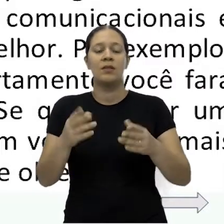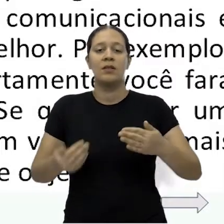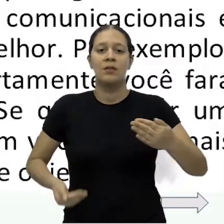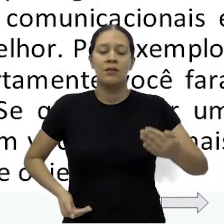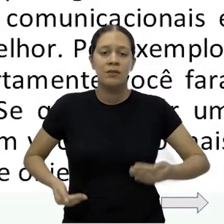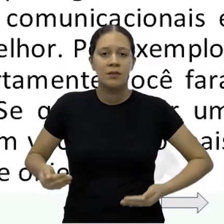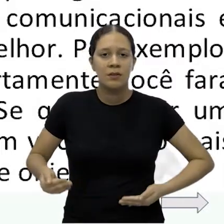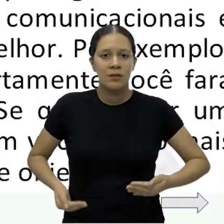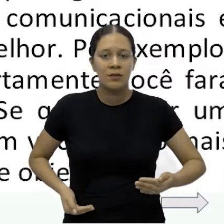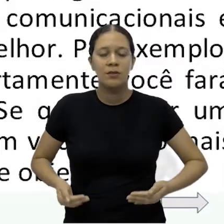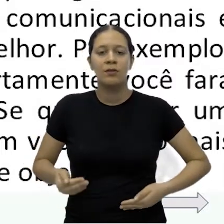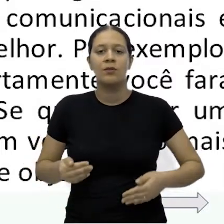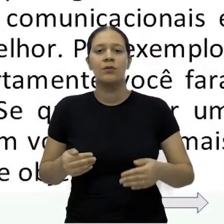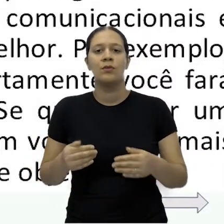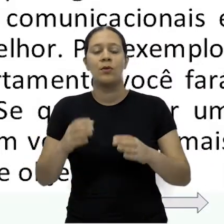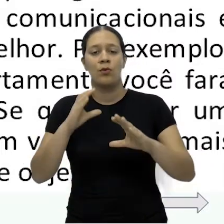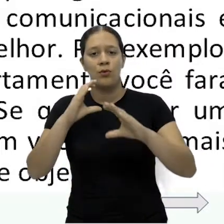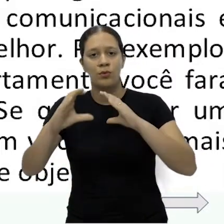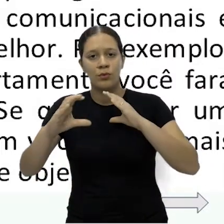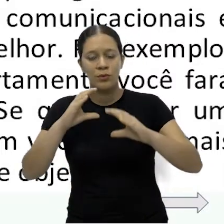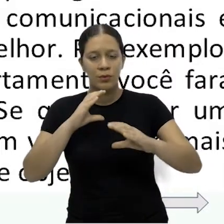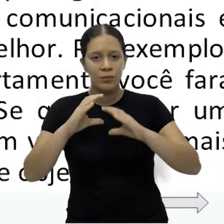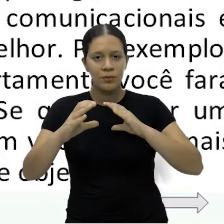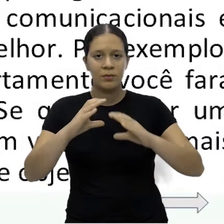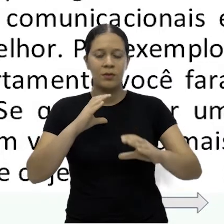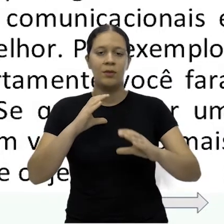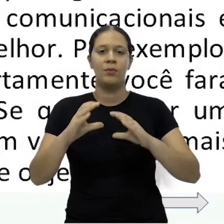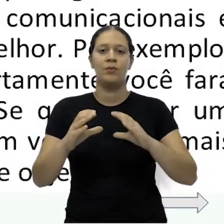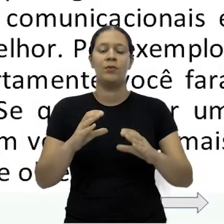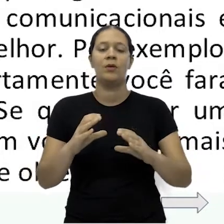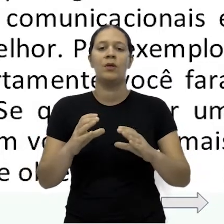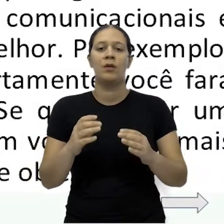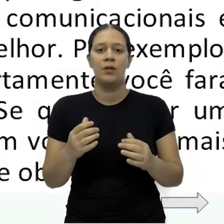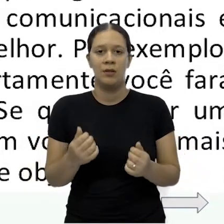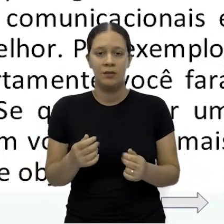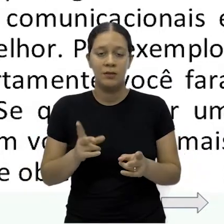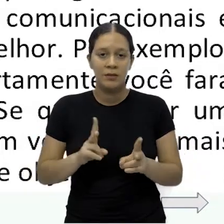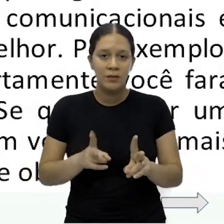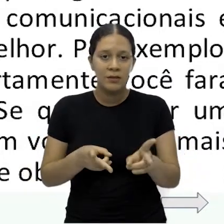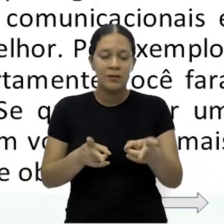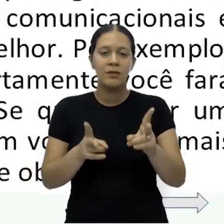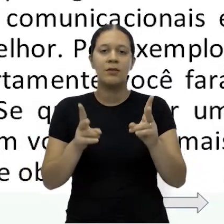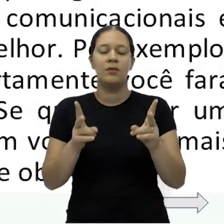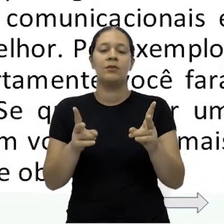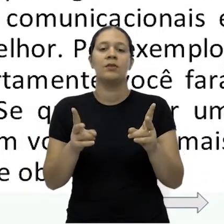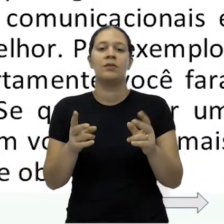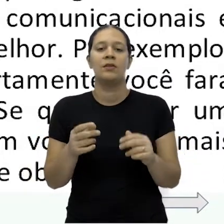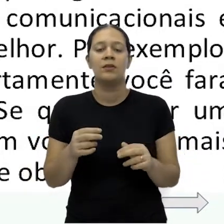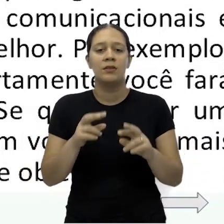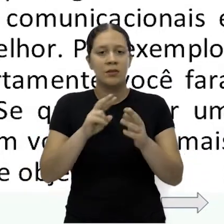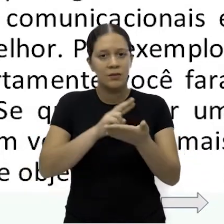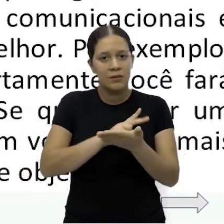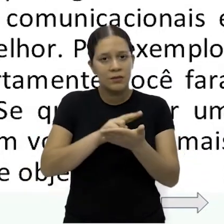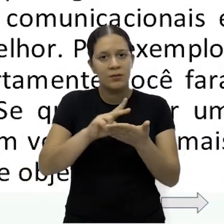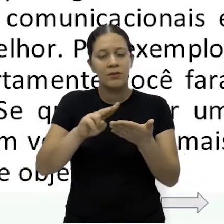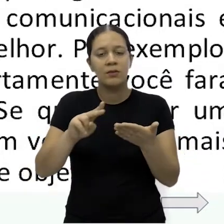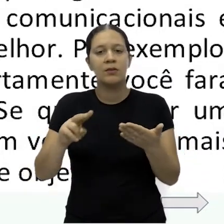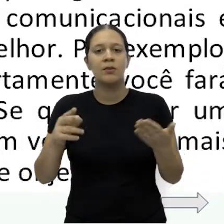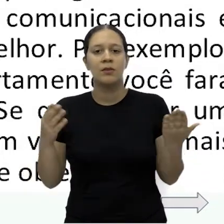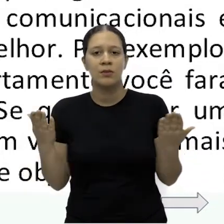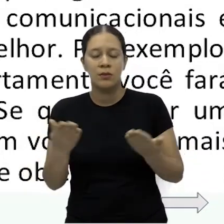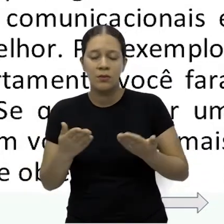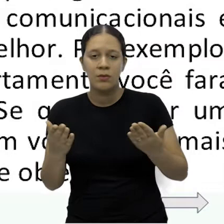a serviço da comunicação. Os falantes da língua portuguesa estão constantemente mergulhados em